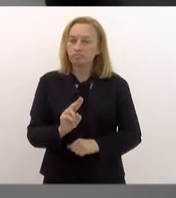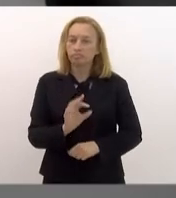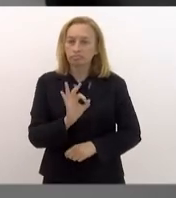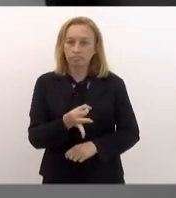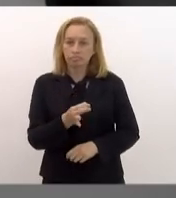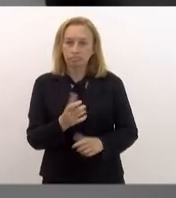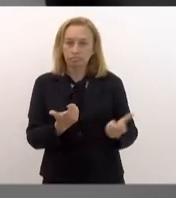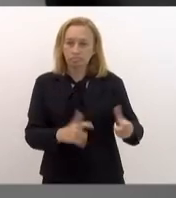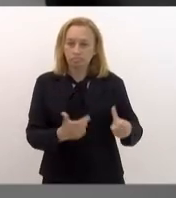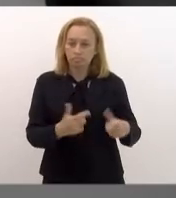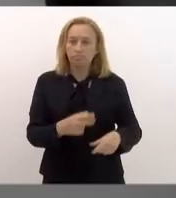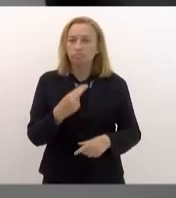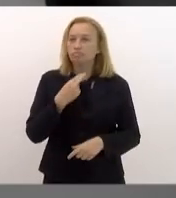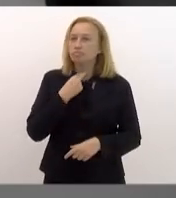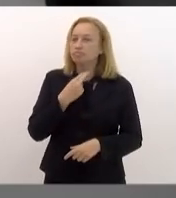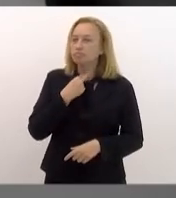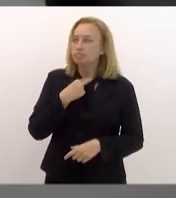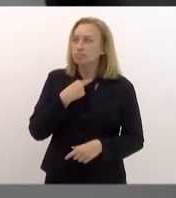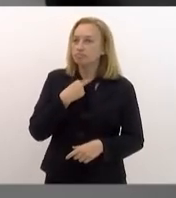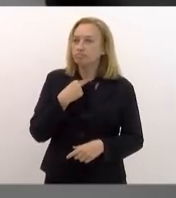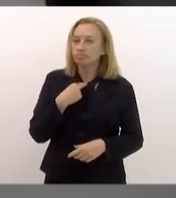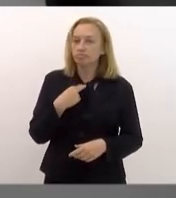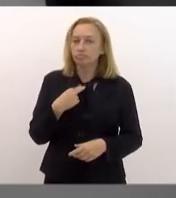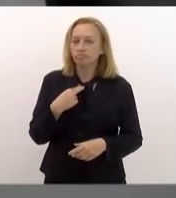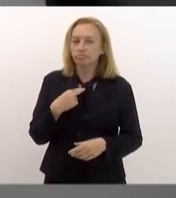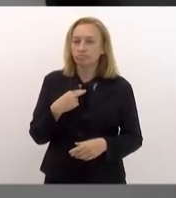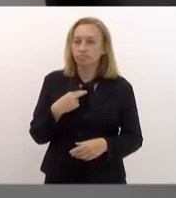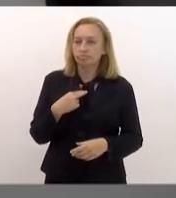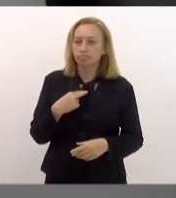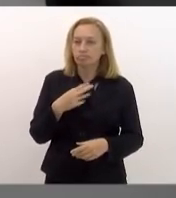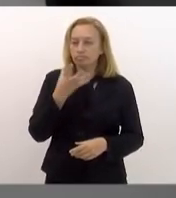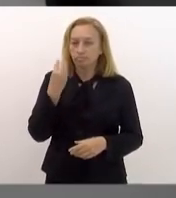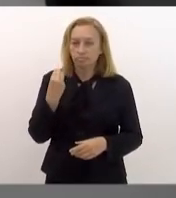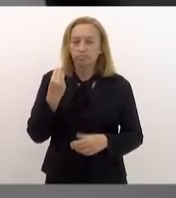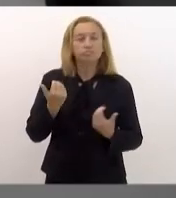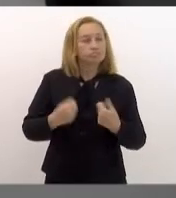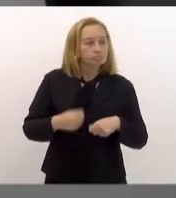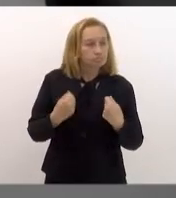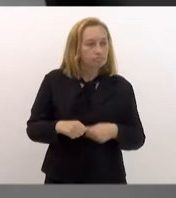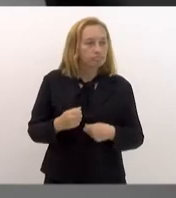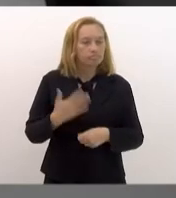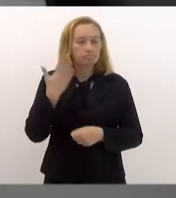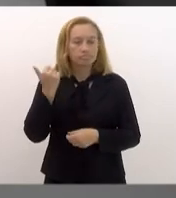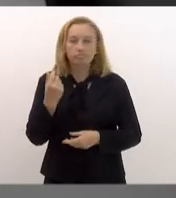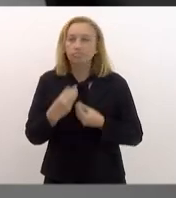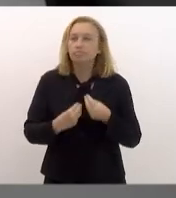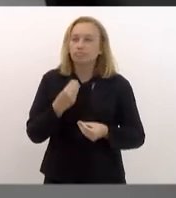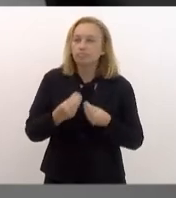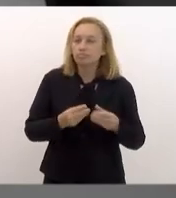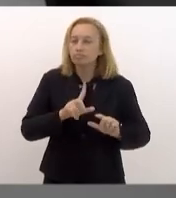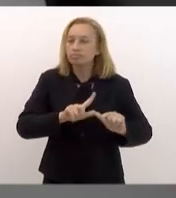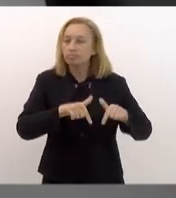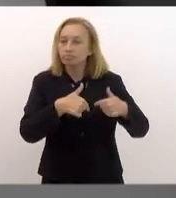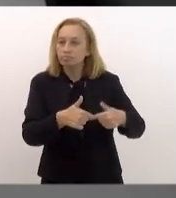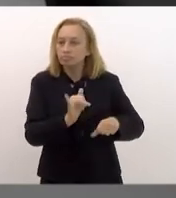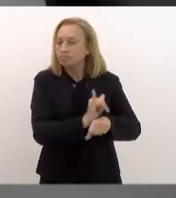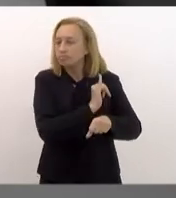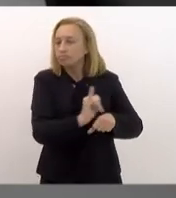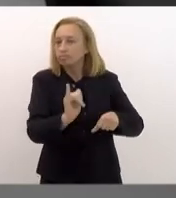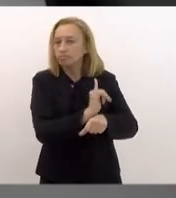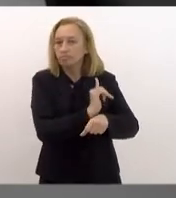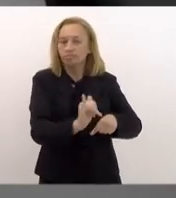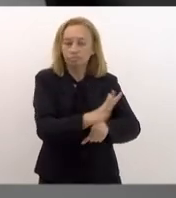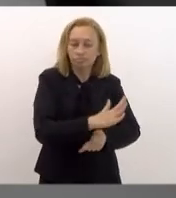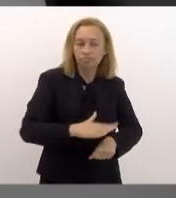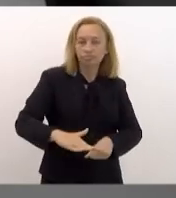Então, a gente não pode passar a carroça na frente dos bois. A gente precisa realmente estabelecer de que forma a gente vai estar trabalhando aquela